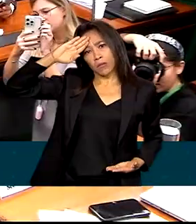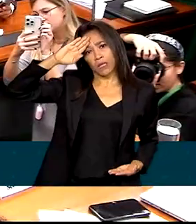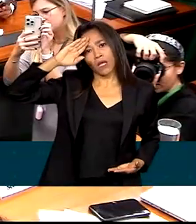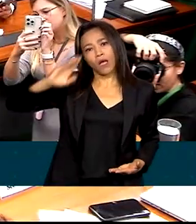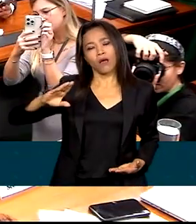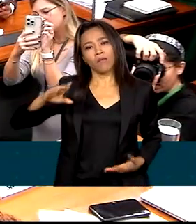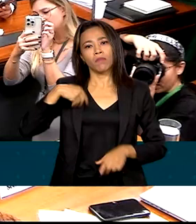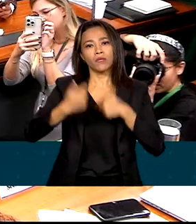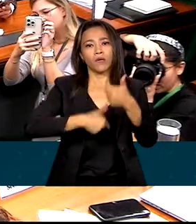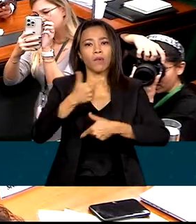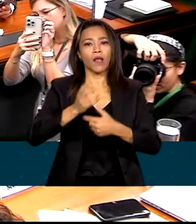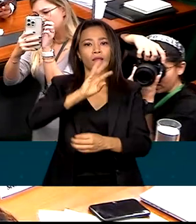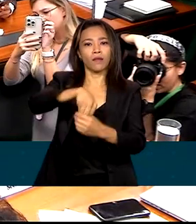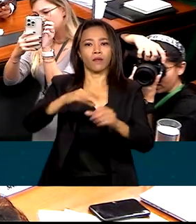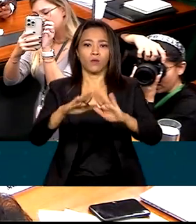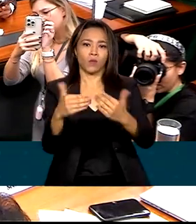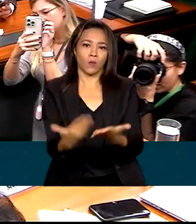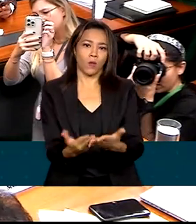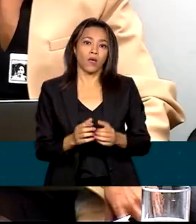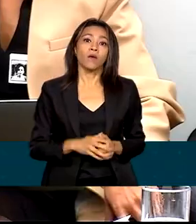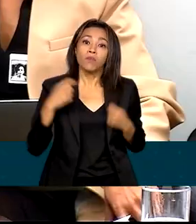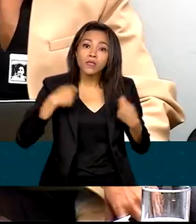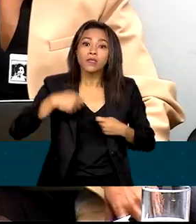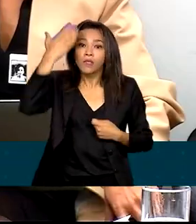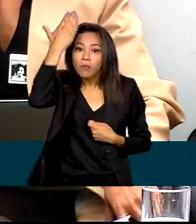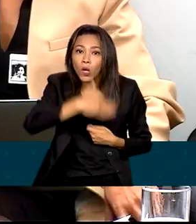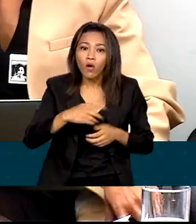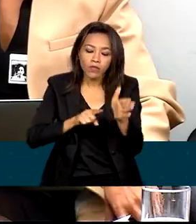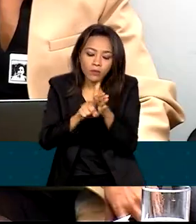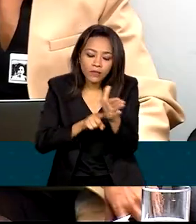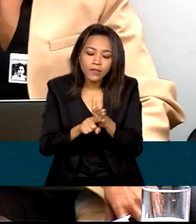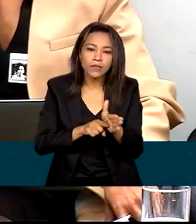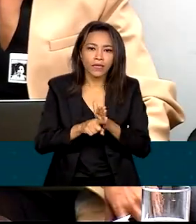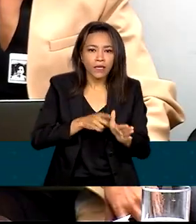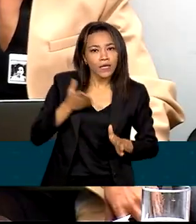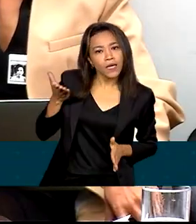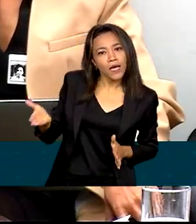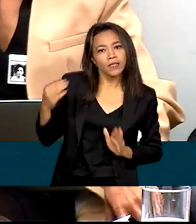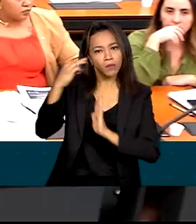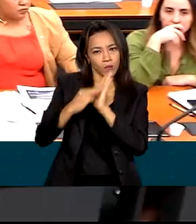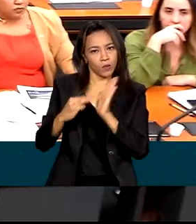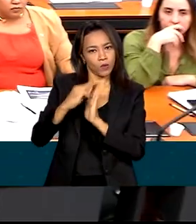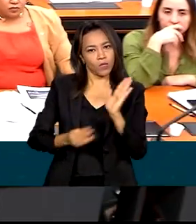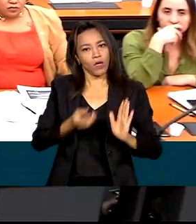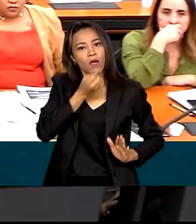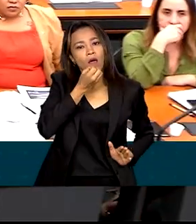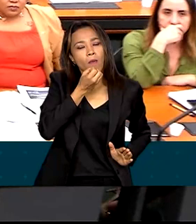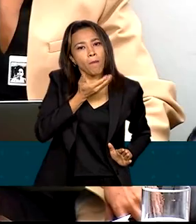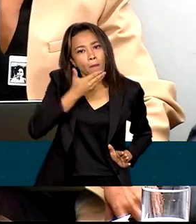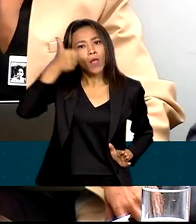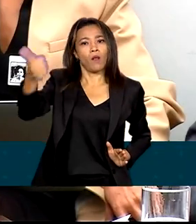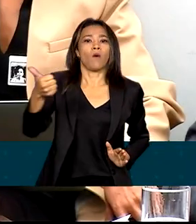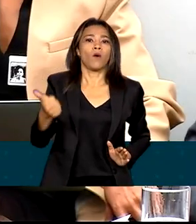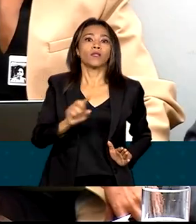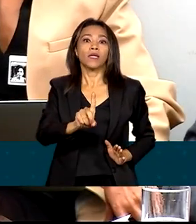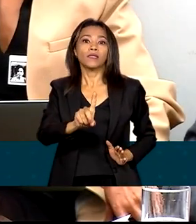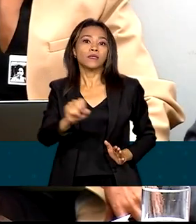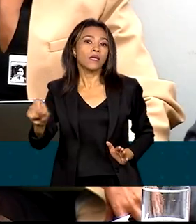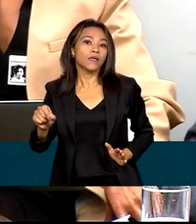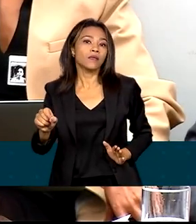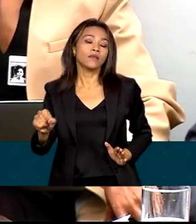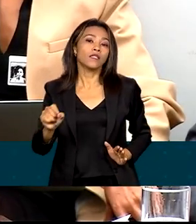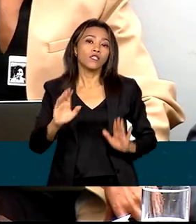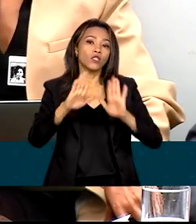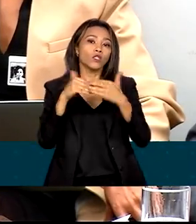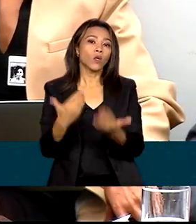é preciso ter evidências que comprovem que essa metodologia melhor das 100 melhores escolas públicas